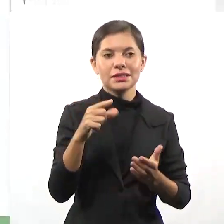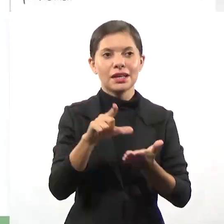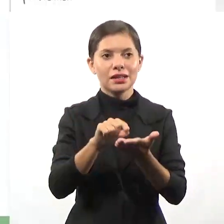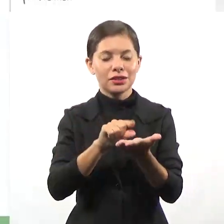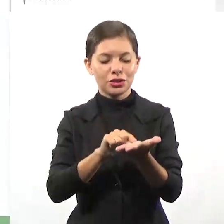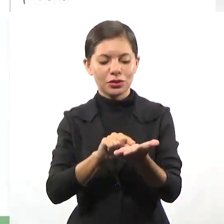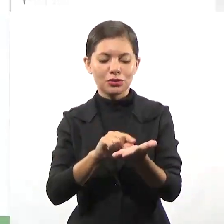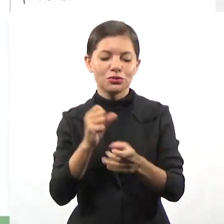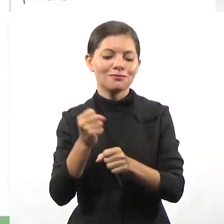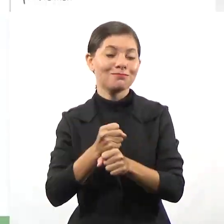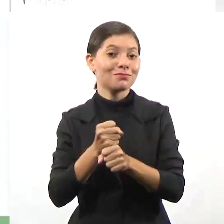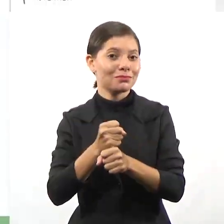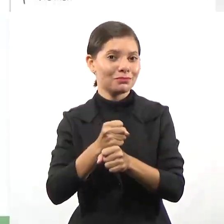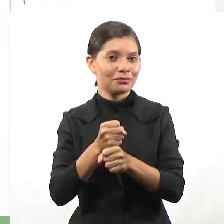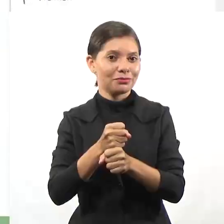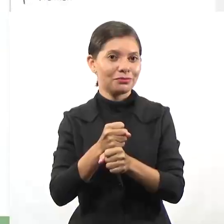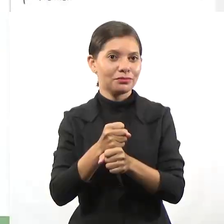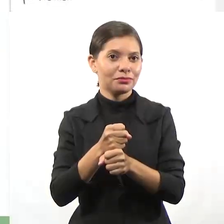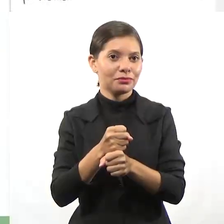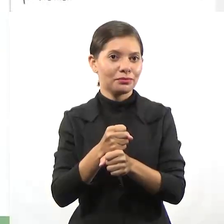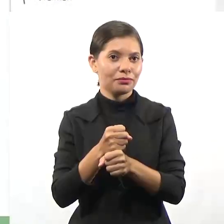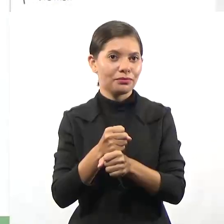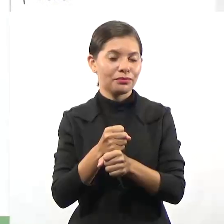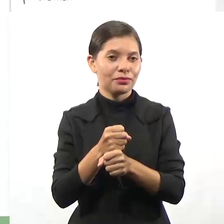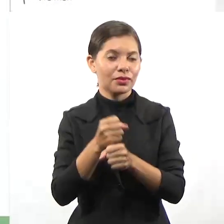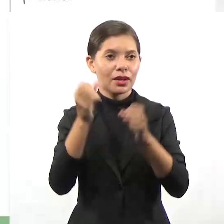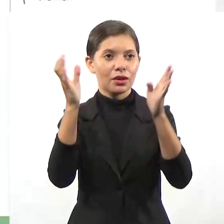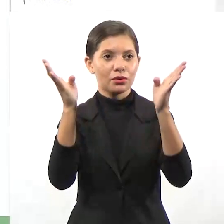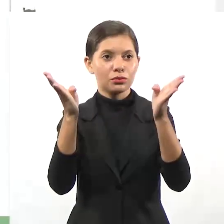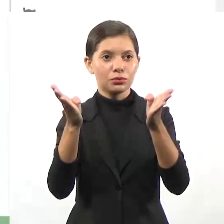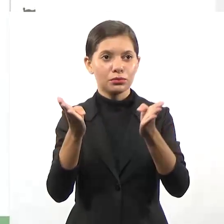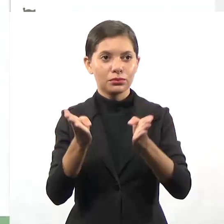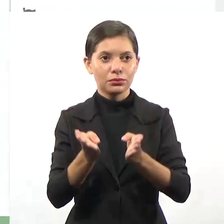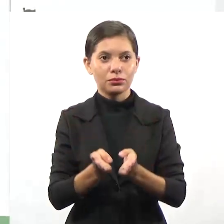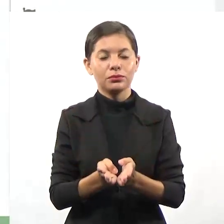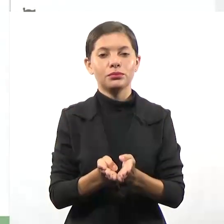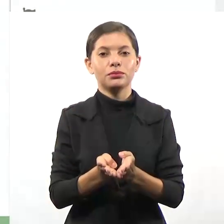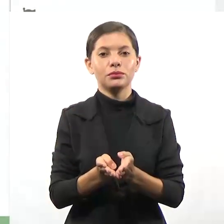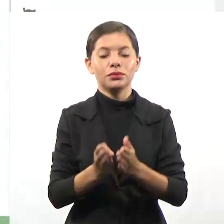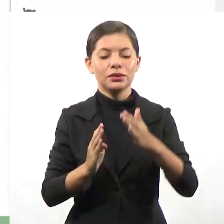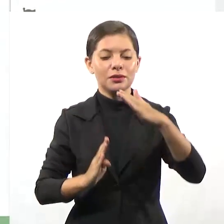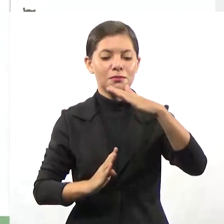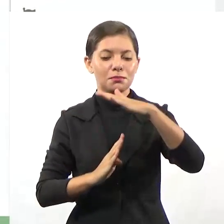artigos de 2023. Deixa eu tentar aumentar um pouquinho a fonte.